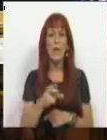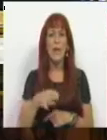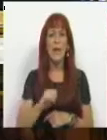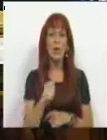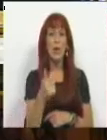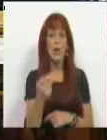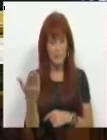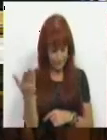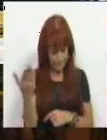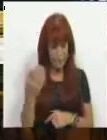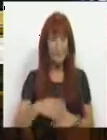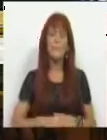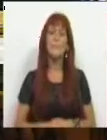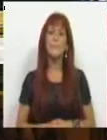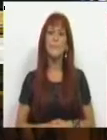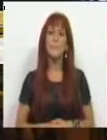E tem a palavra.